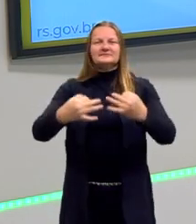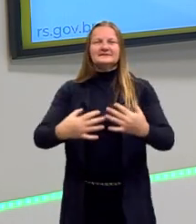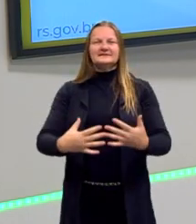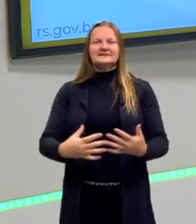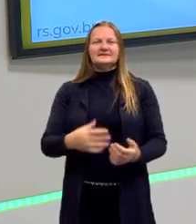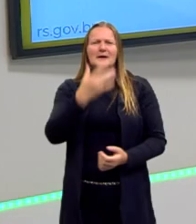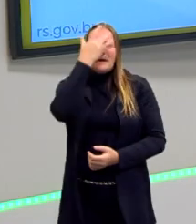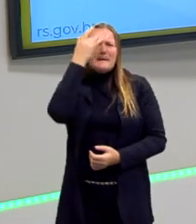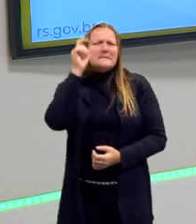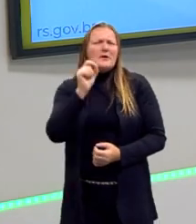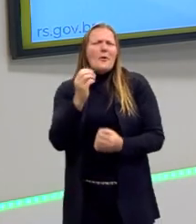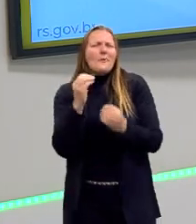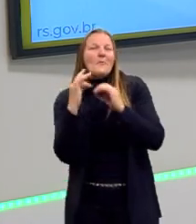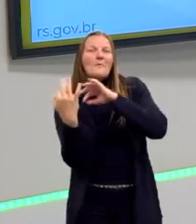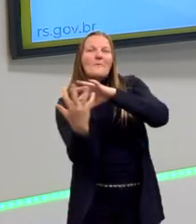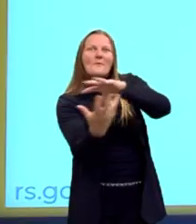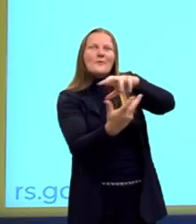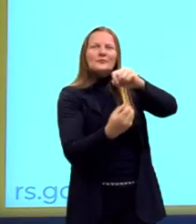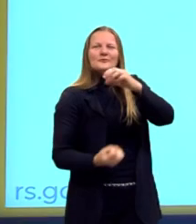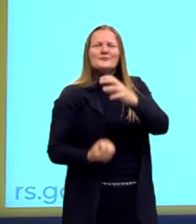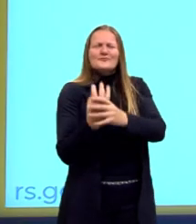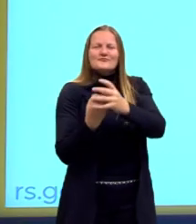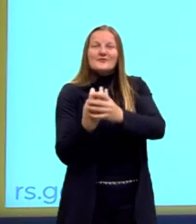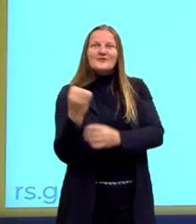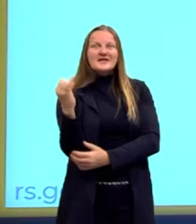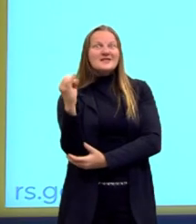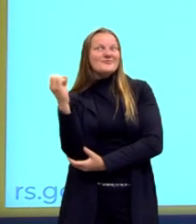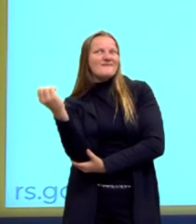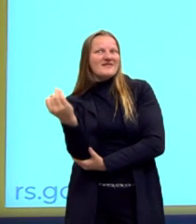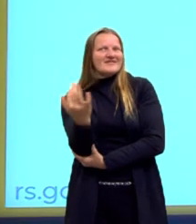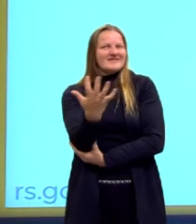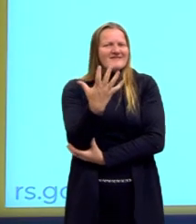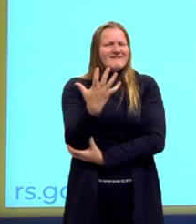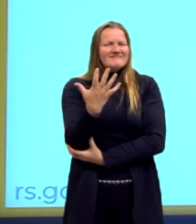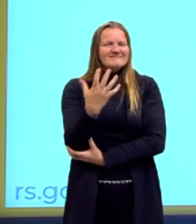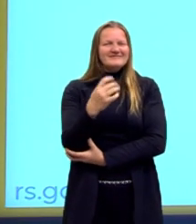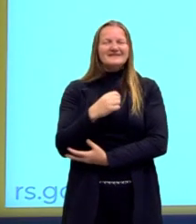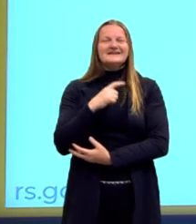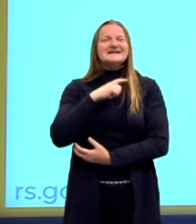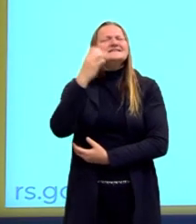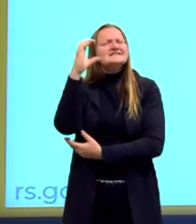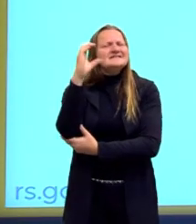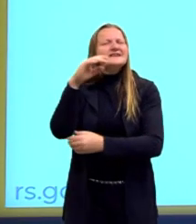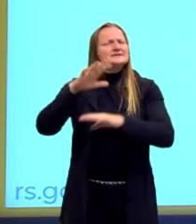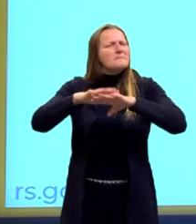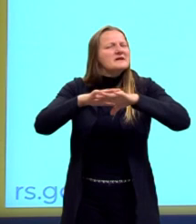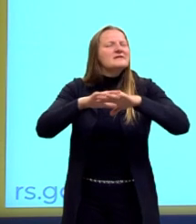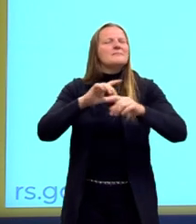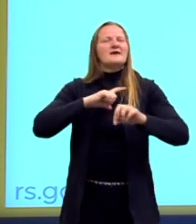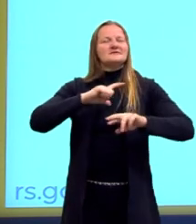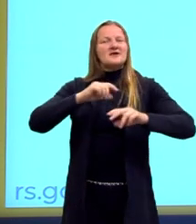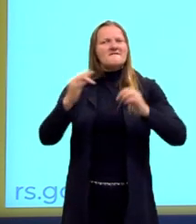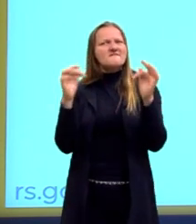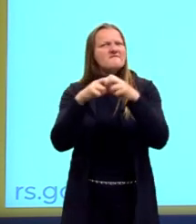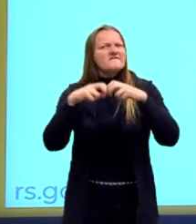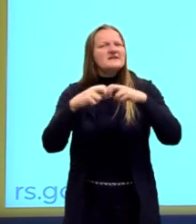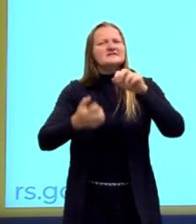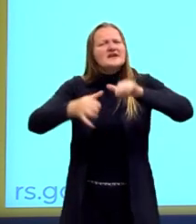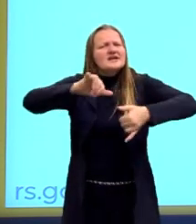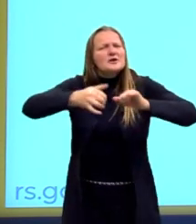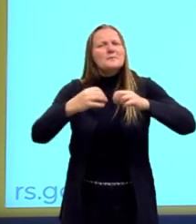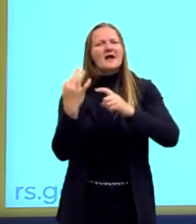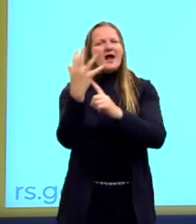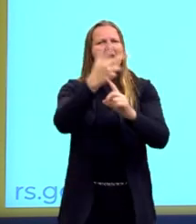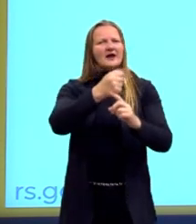quem o conhecimento criador é inovador seja na ciência na matemática na Física na Química